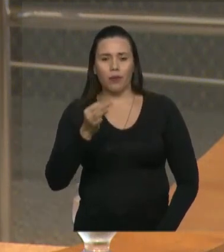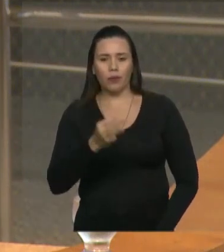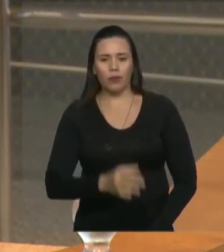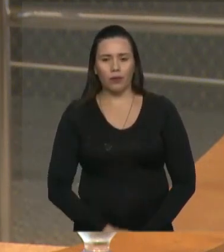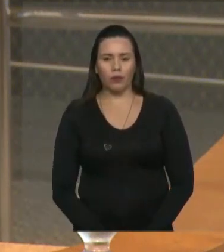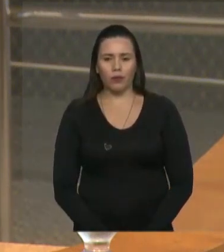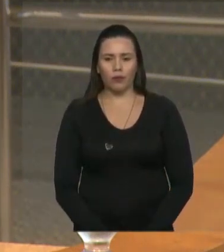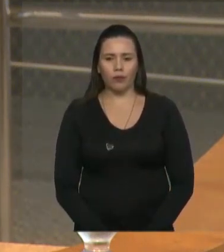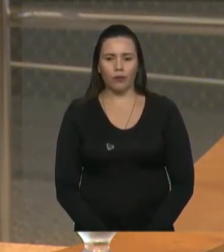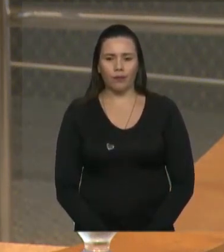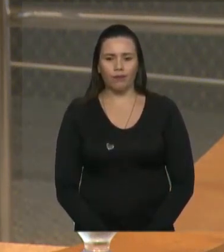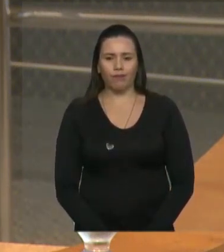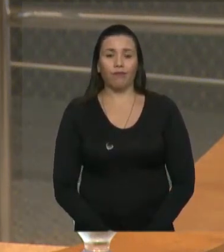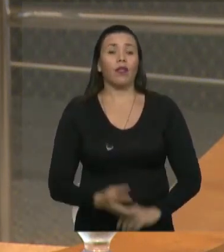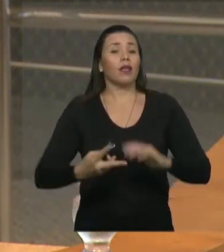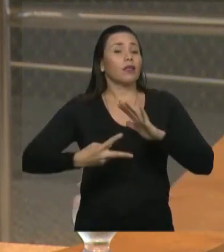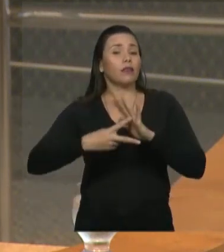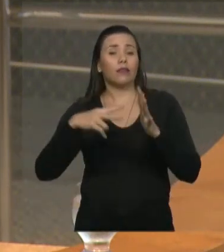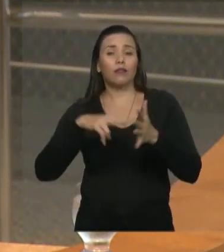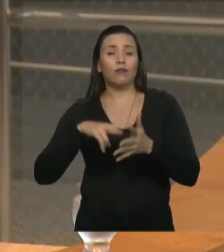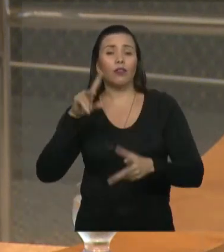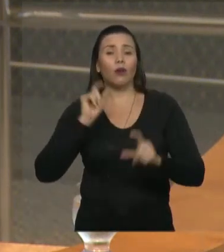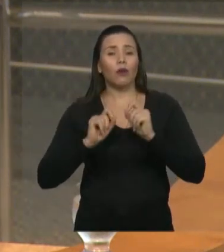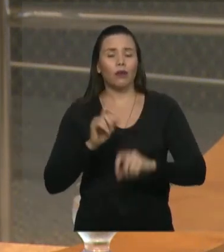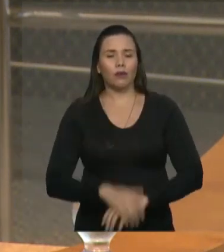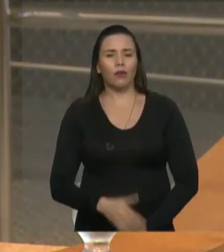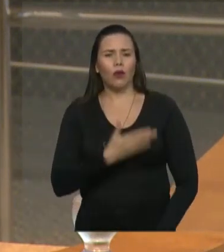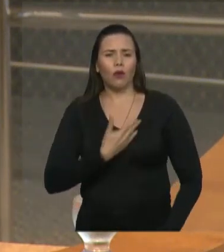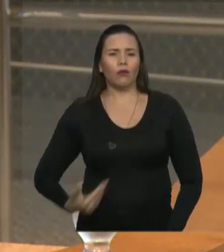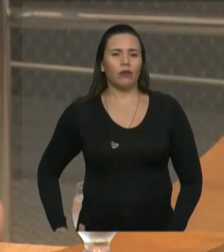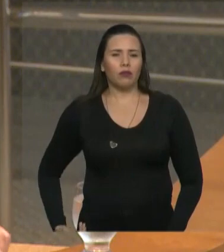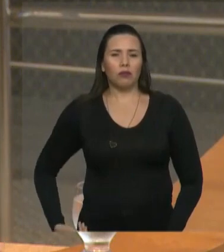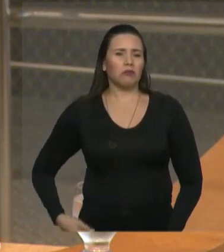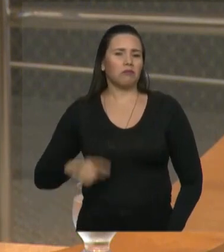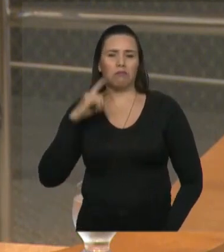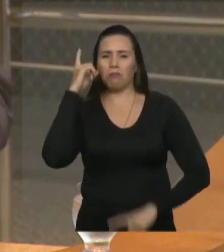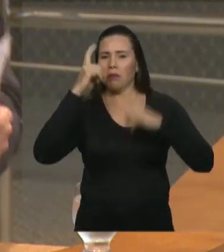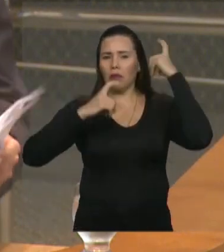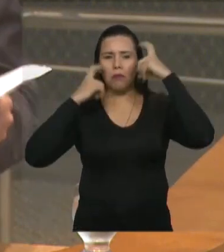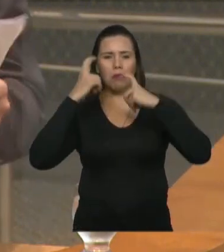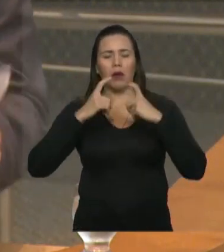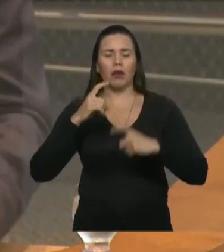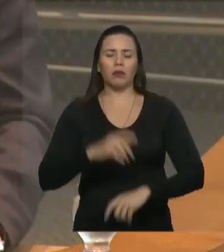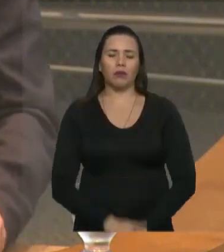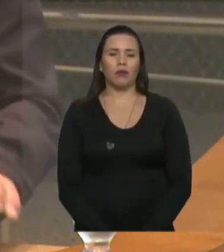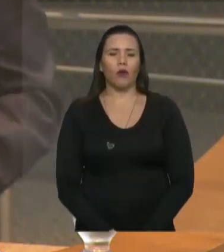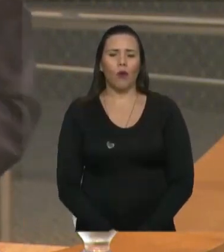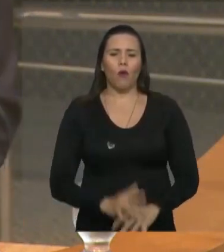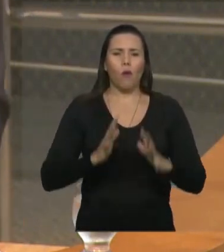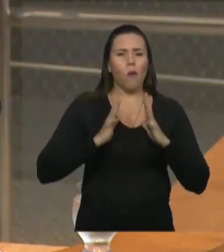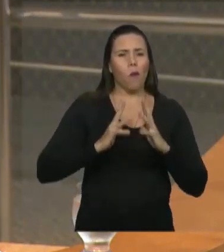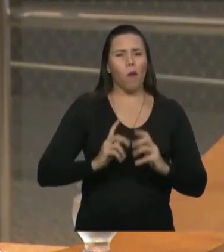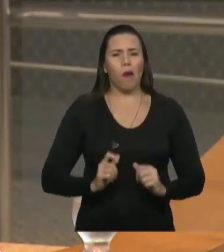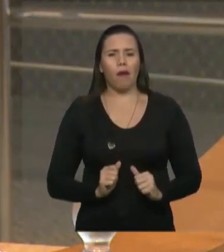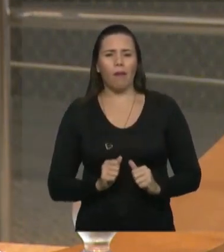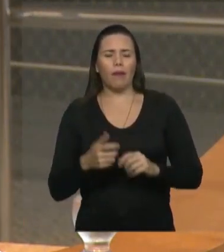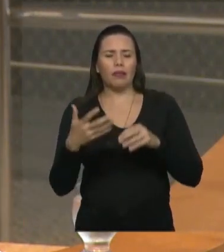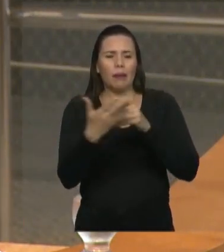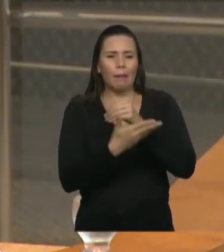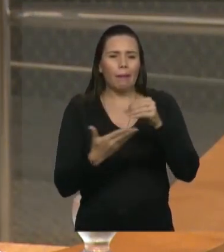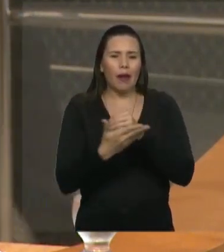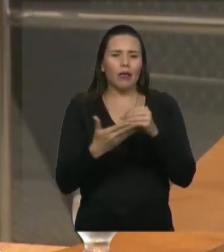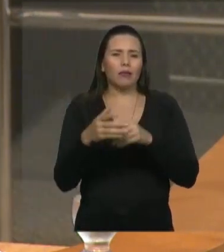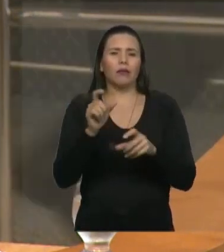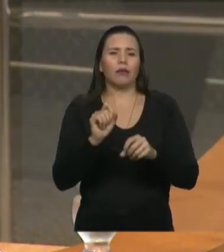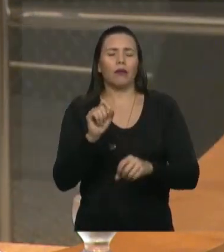não preocupação com o saneamento básico de Sua Excelência, o senhor governador. E essa casa vai aprovar essa LOA.